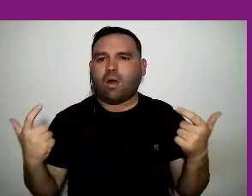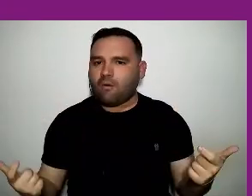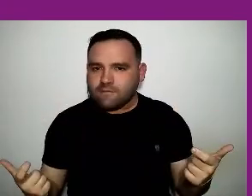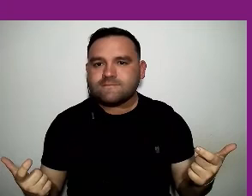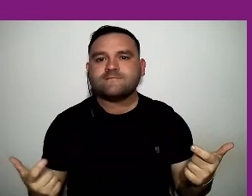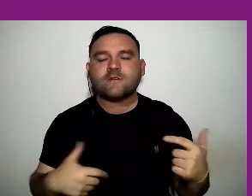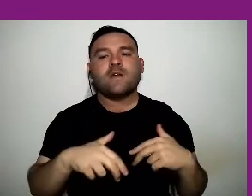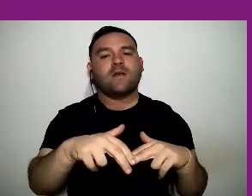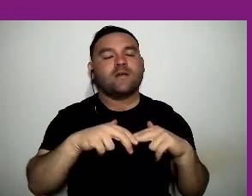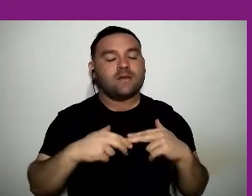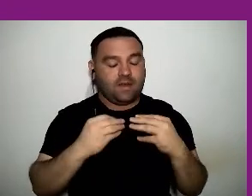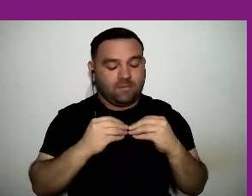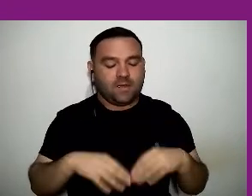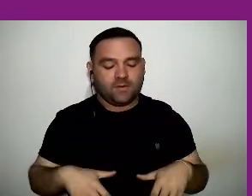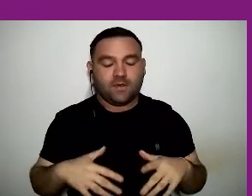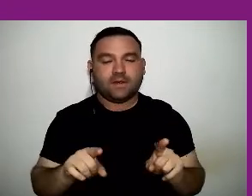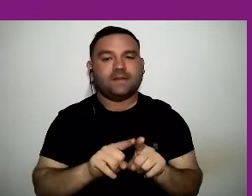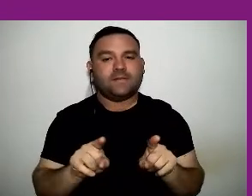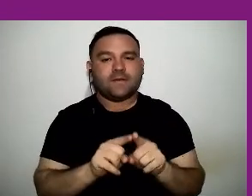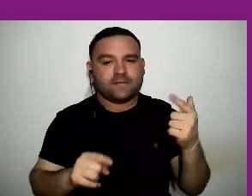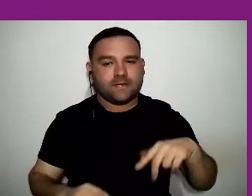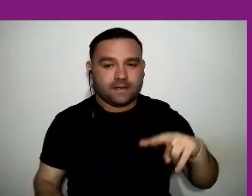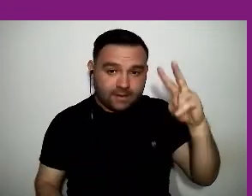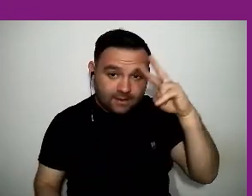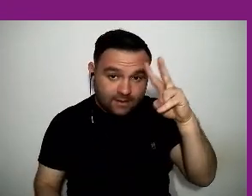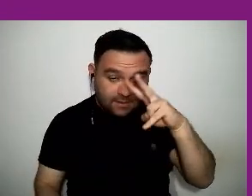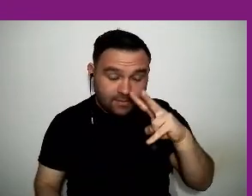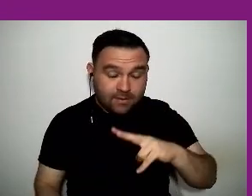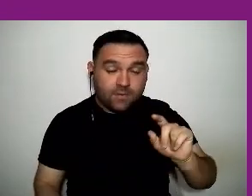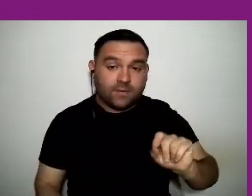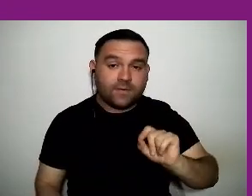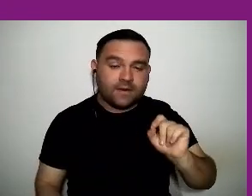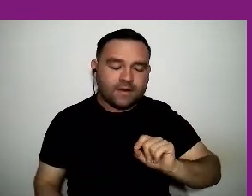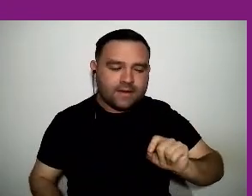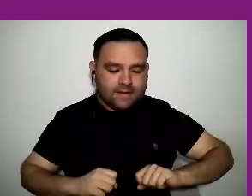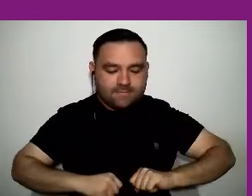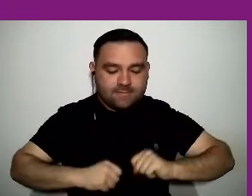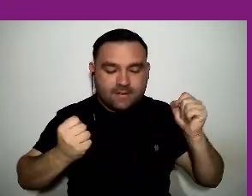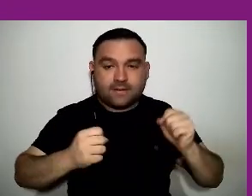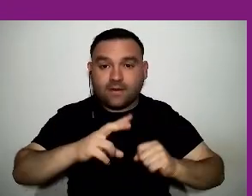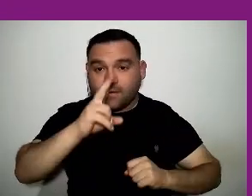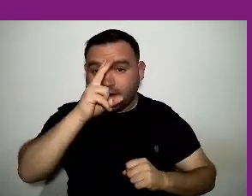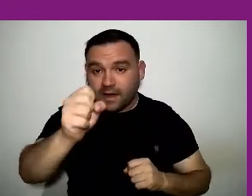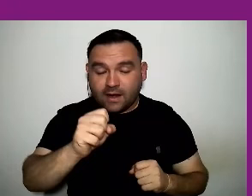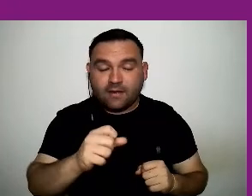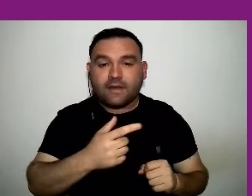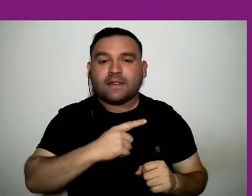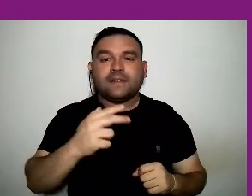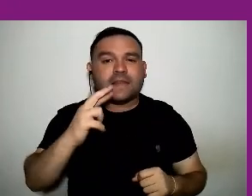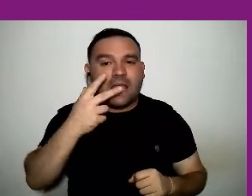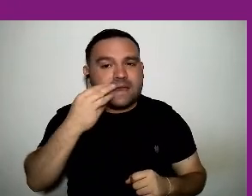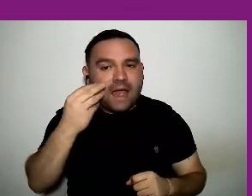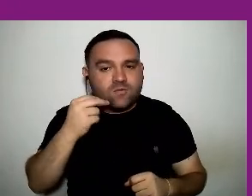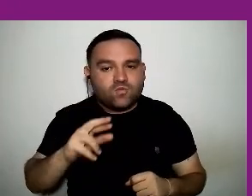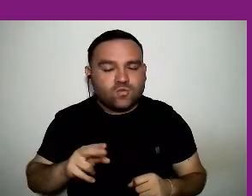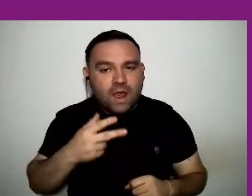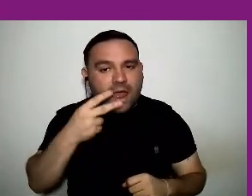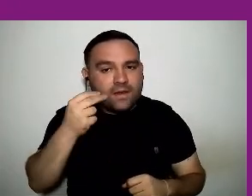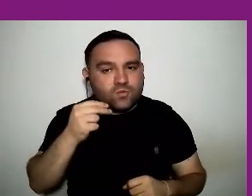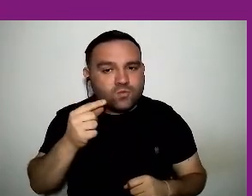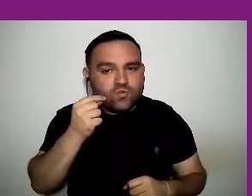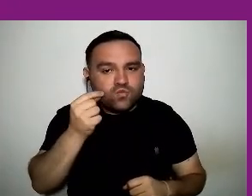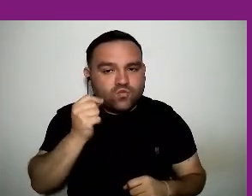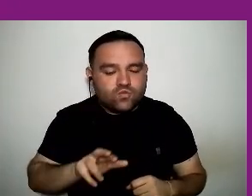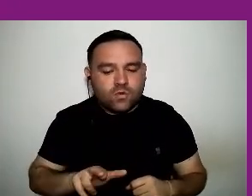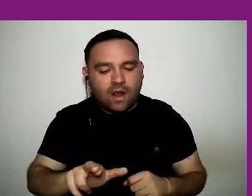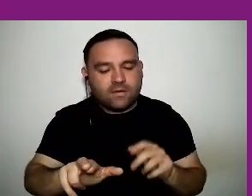foi o causador da lesão. Lembrando que essa lesão era uma lesão grave induzida em ratos e, por conseguinte,